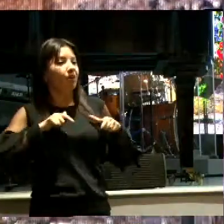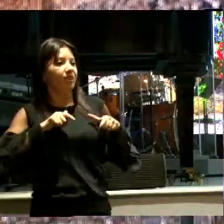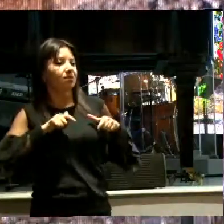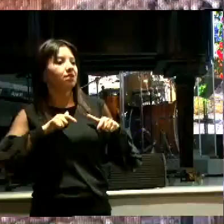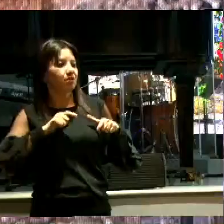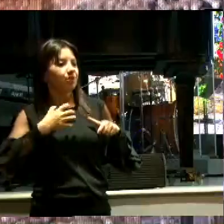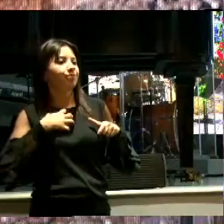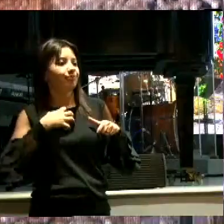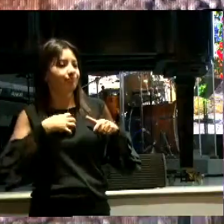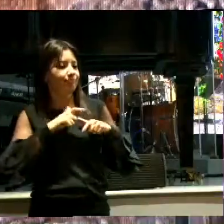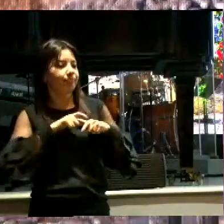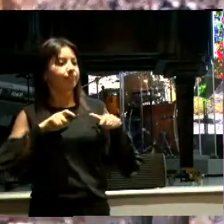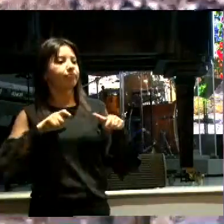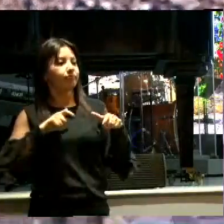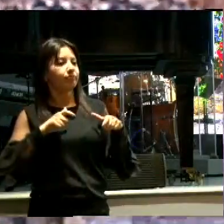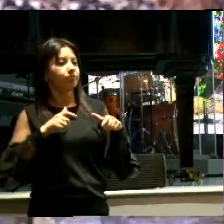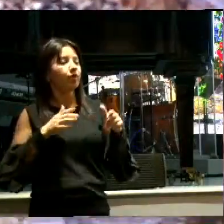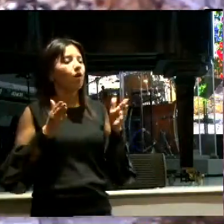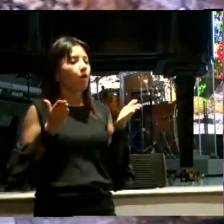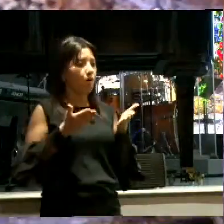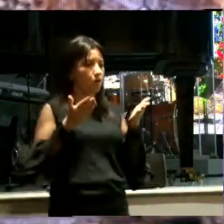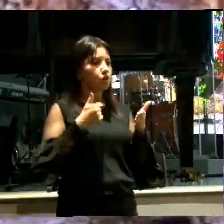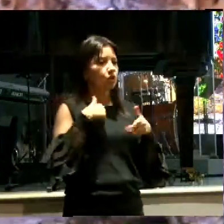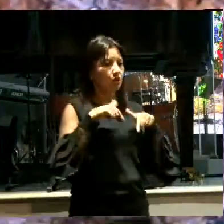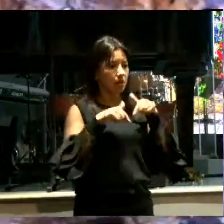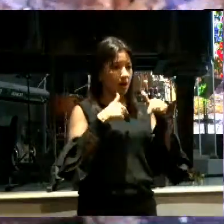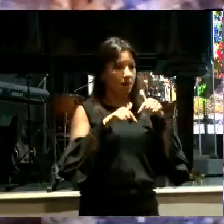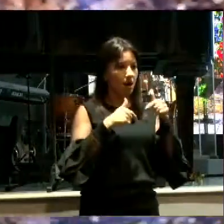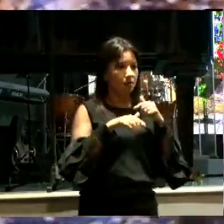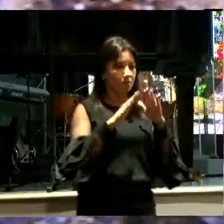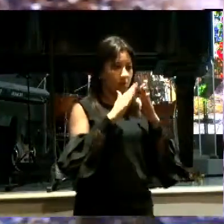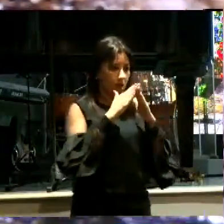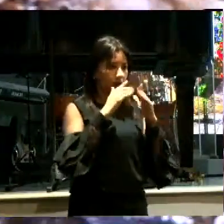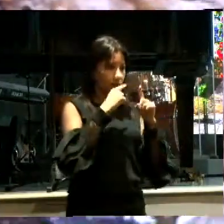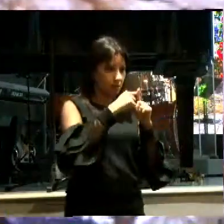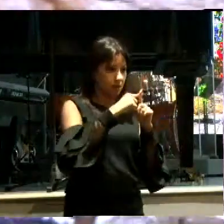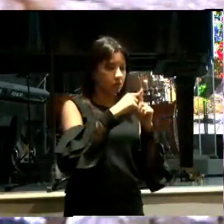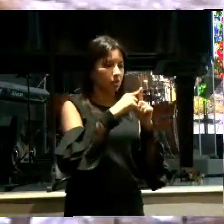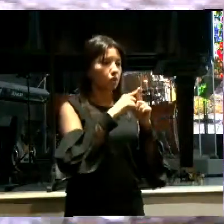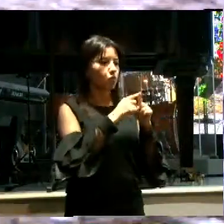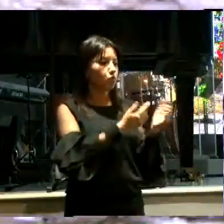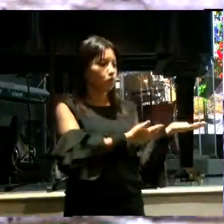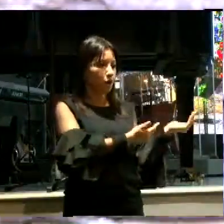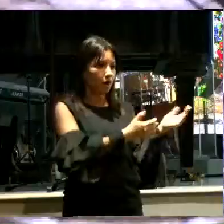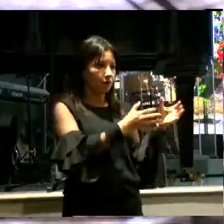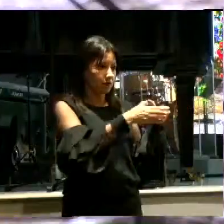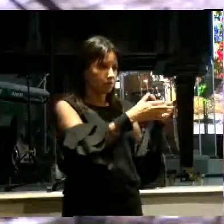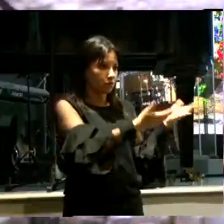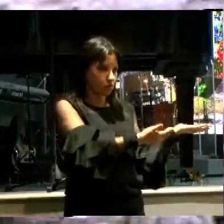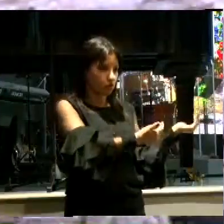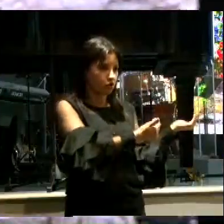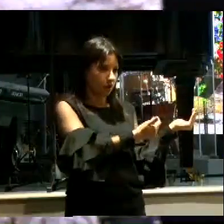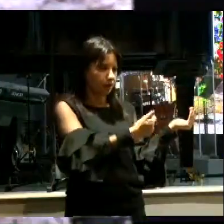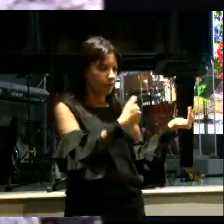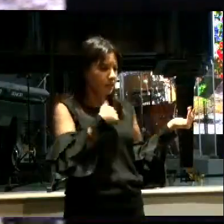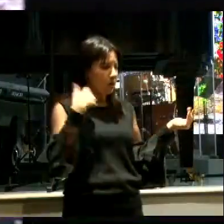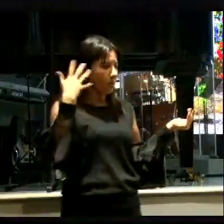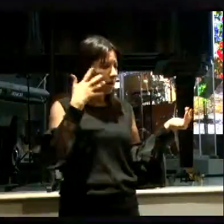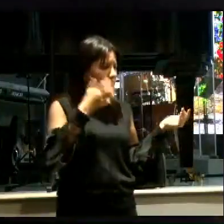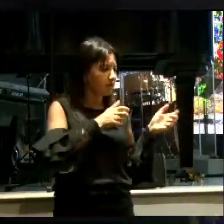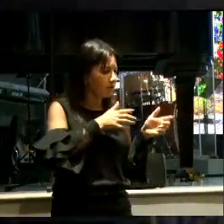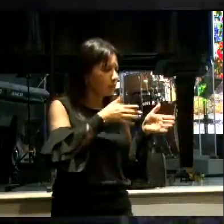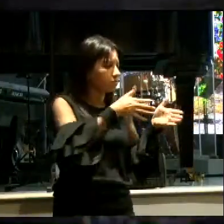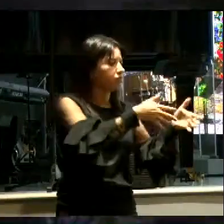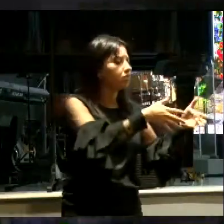e com o Ministério de Jovens. E uma das coisas que eu estava falando com os jovens no retiro da juventude